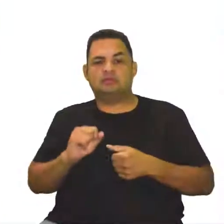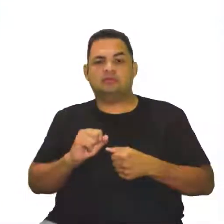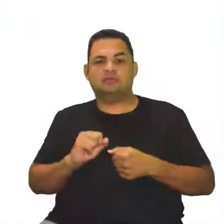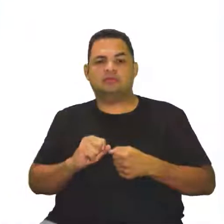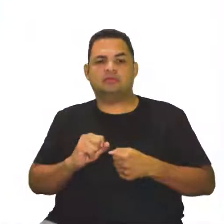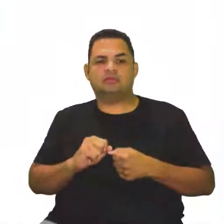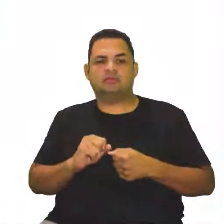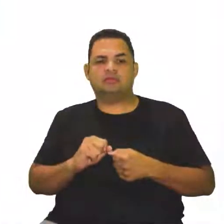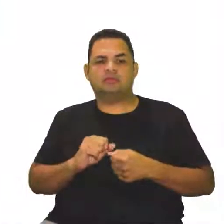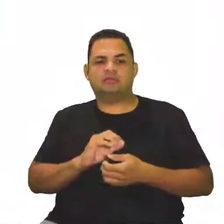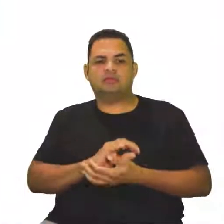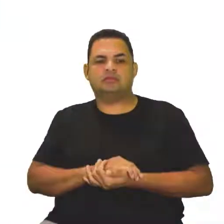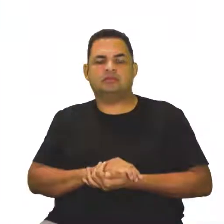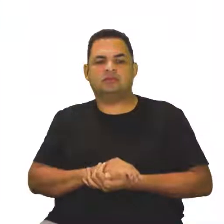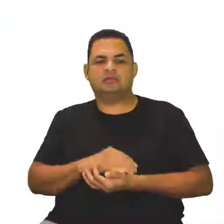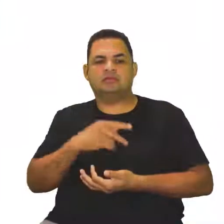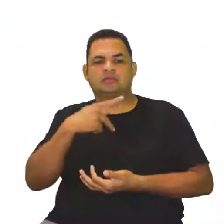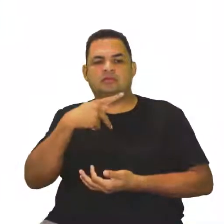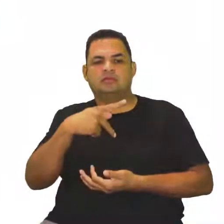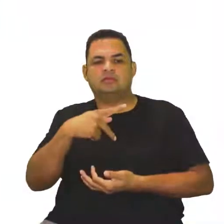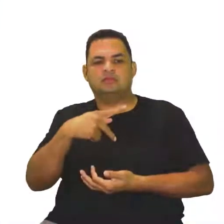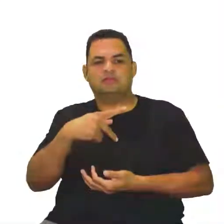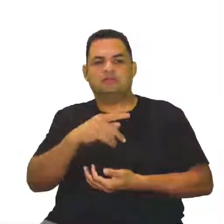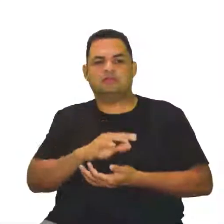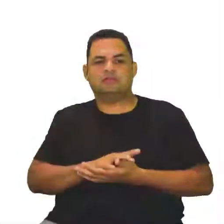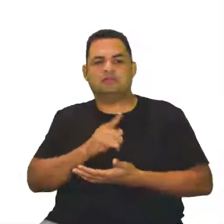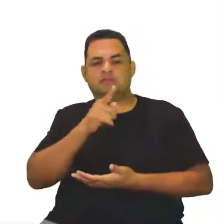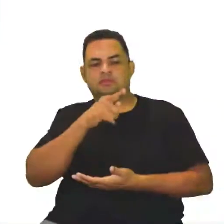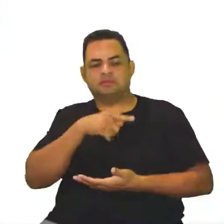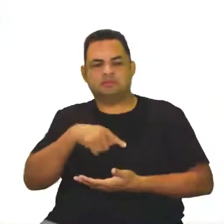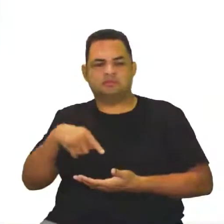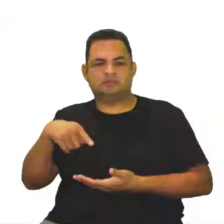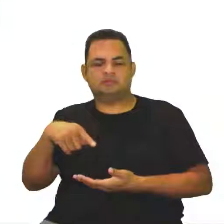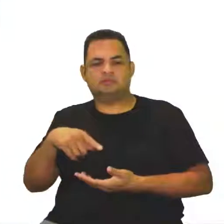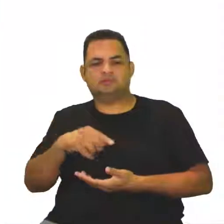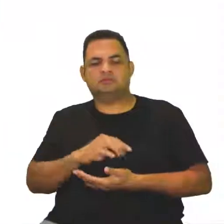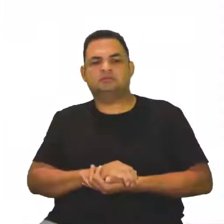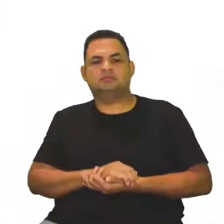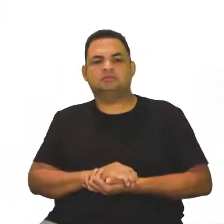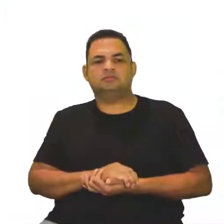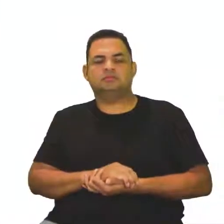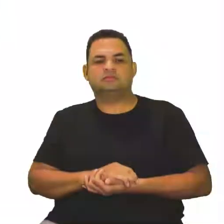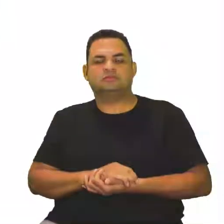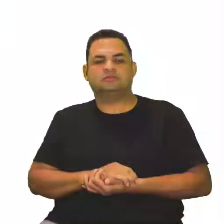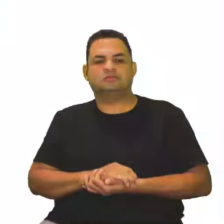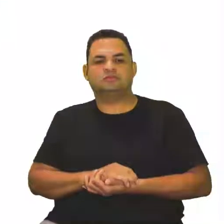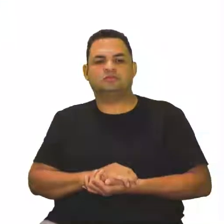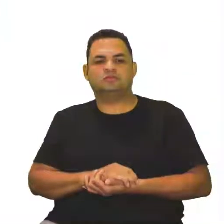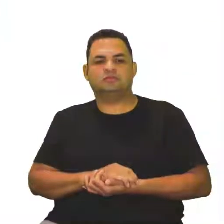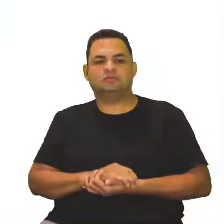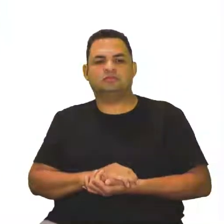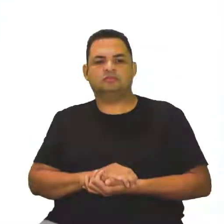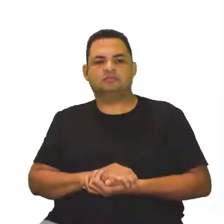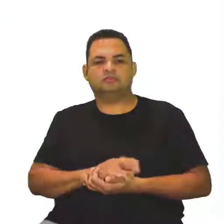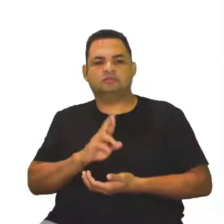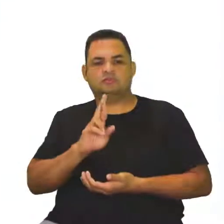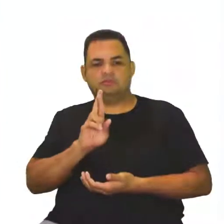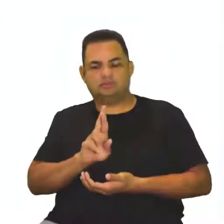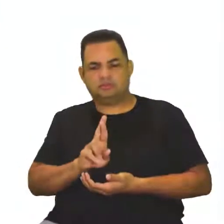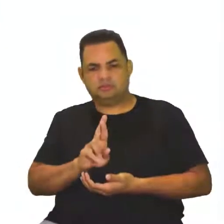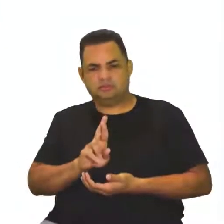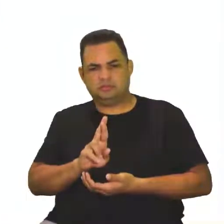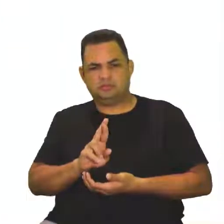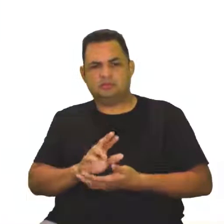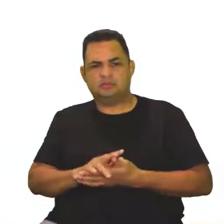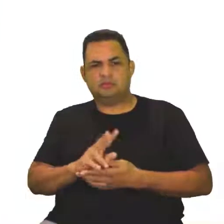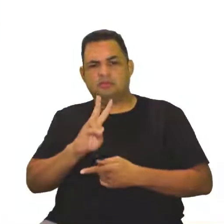aqui? A potência está aqui, a resistência passa dividindo, é só a gente fazer o inverso, né? Resistência é